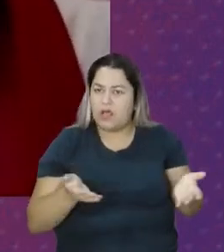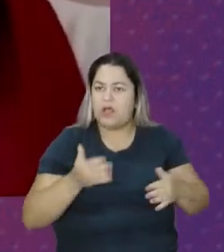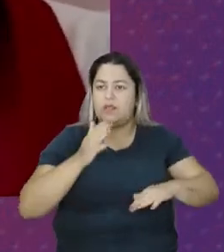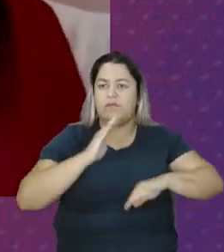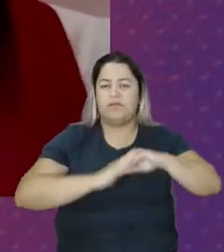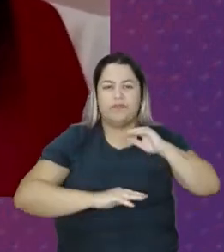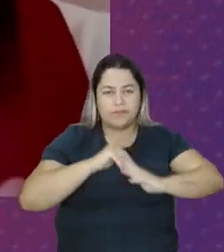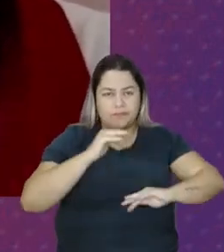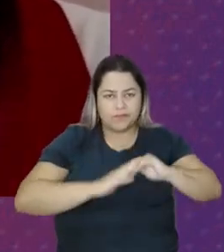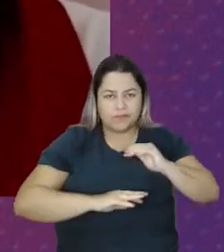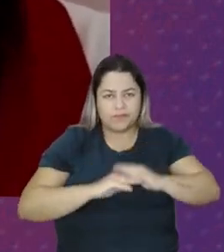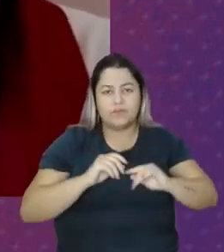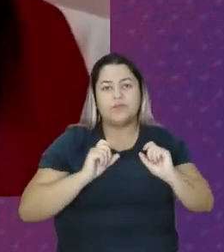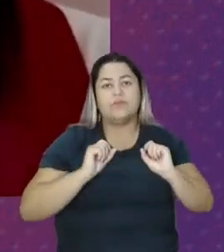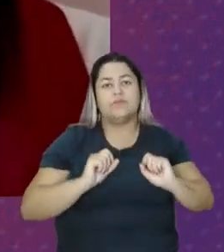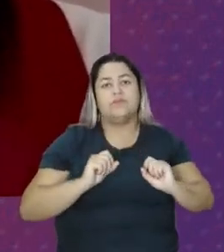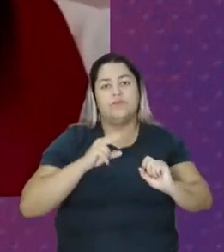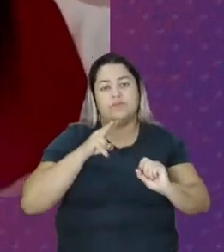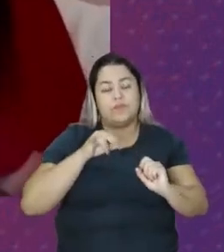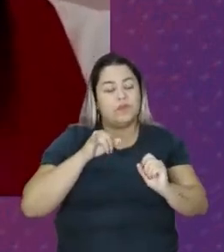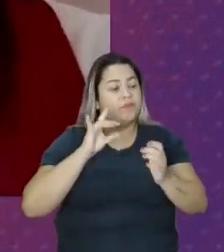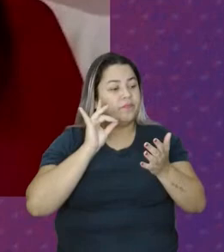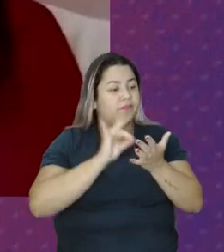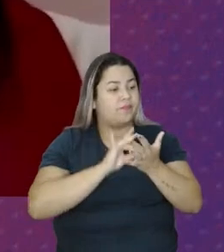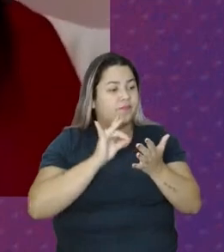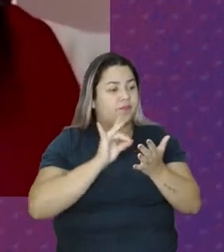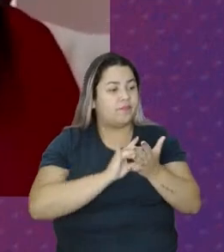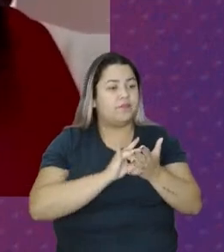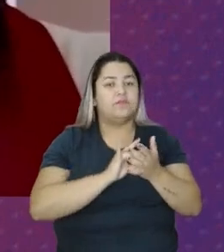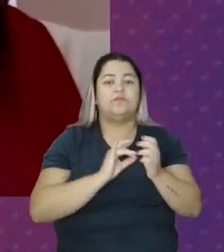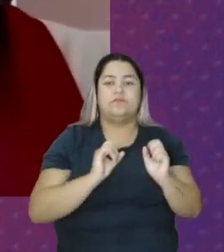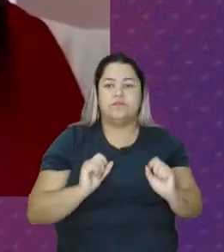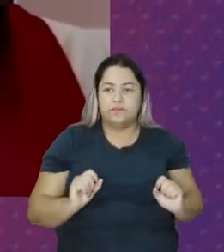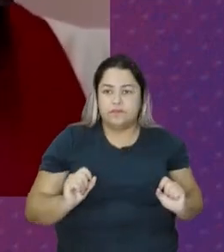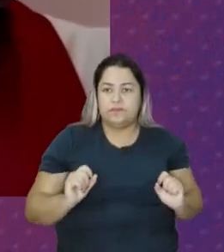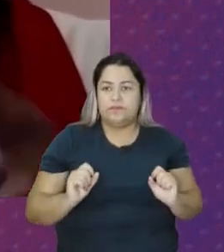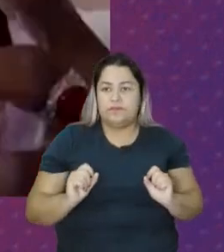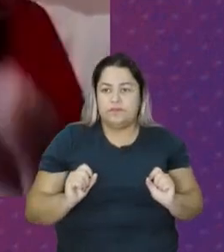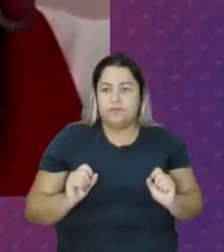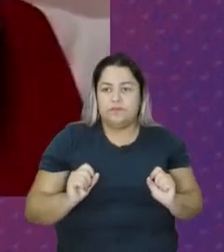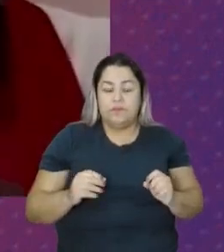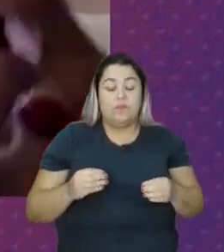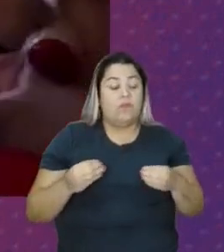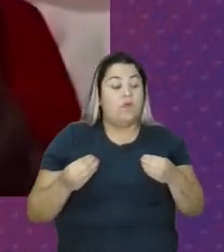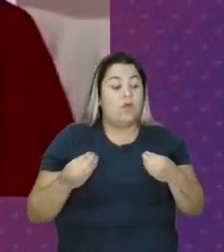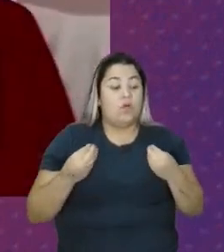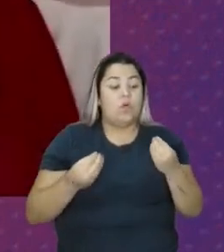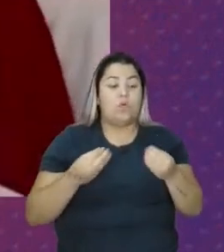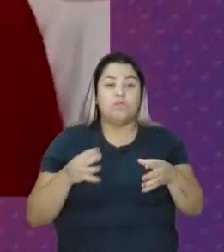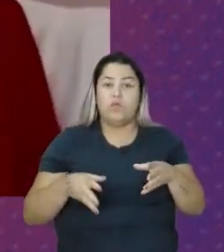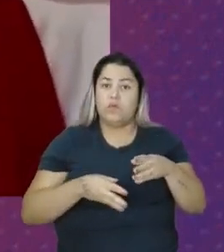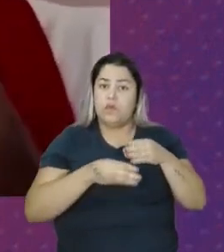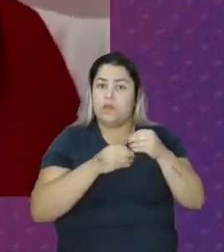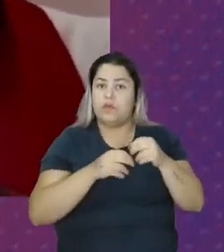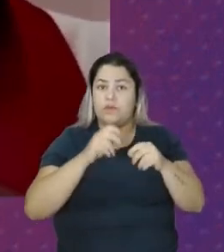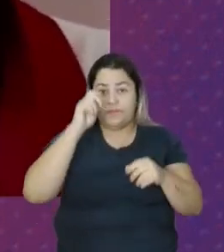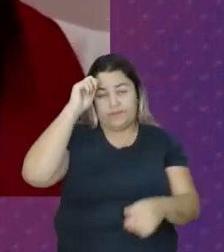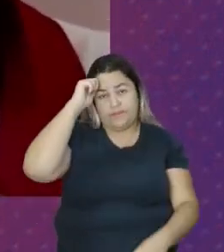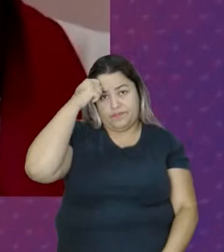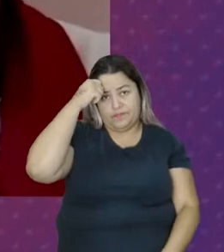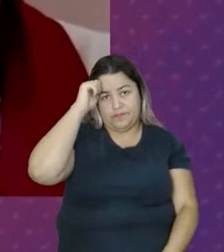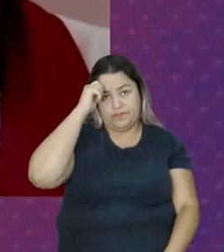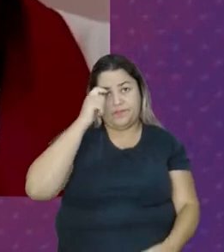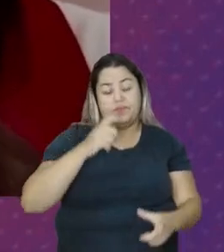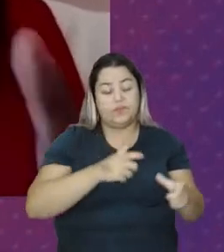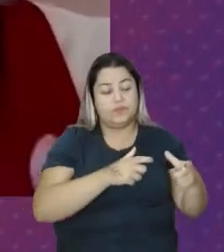ações afirmativas para, de fato, aniquilar, colocar os racistas e o racismo no